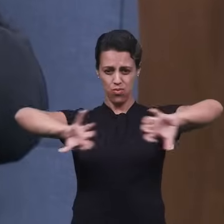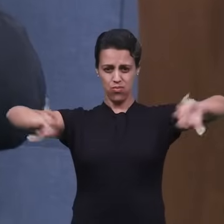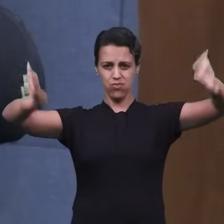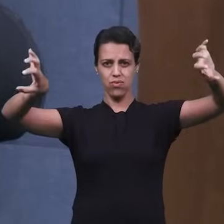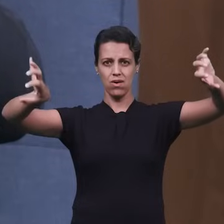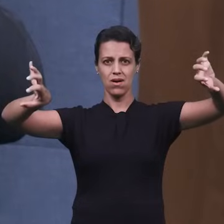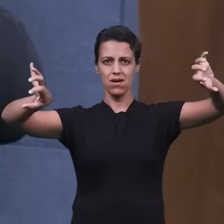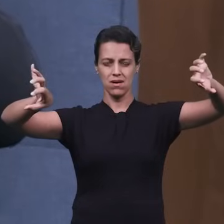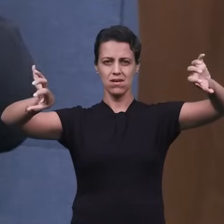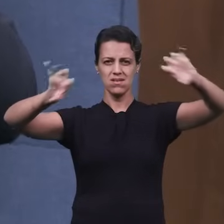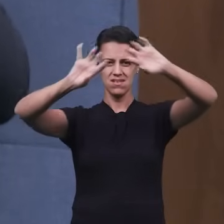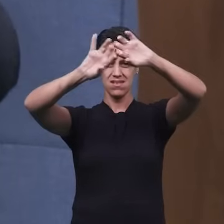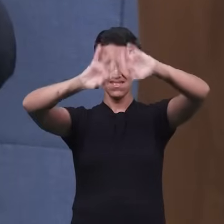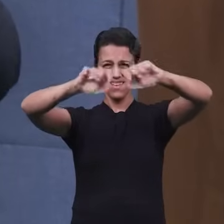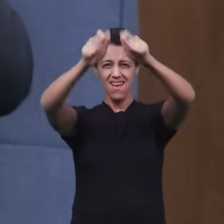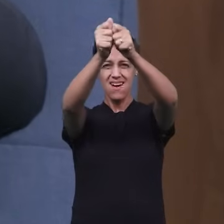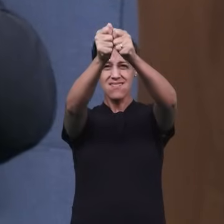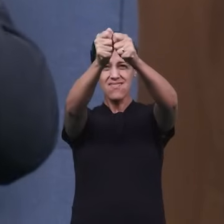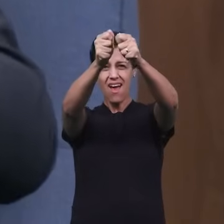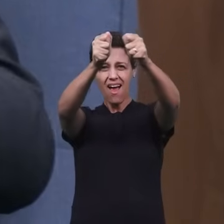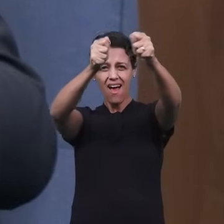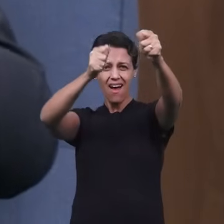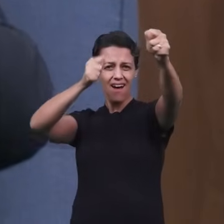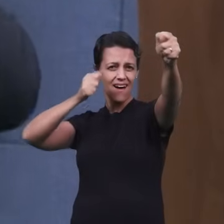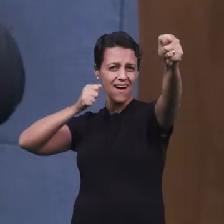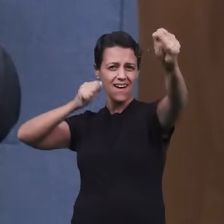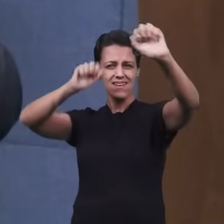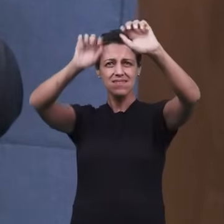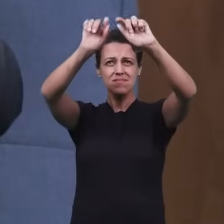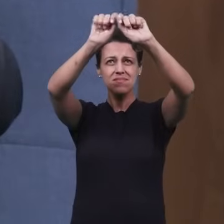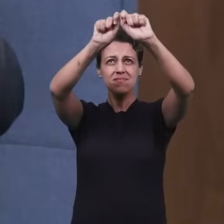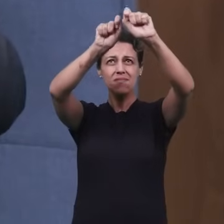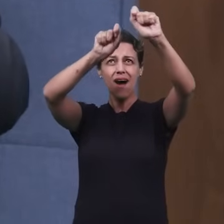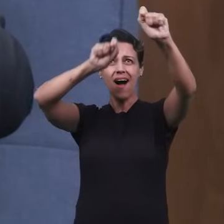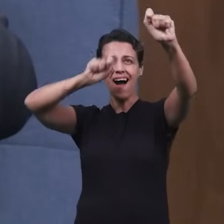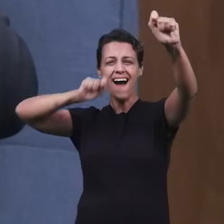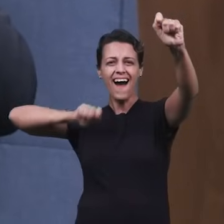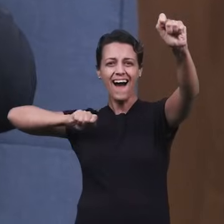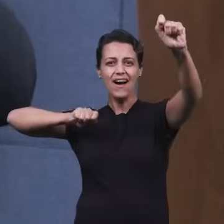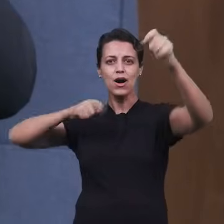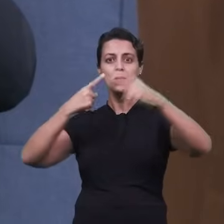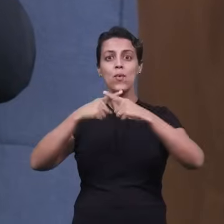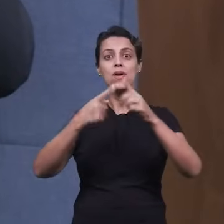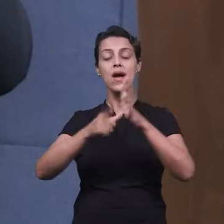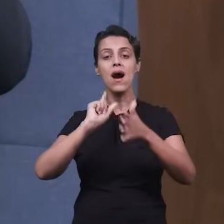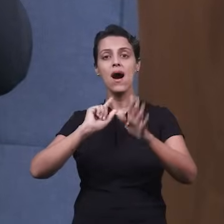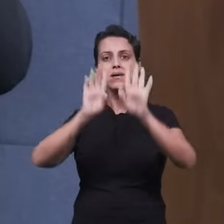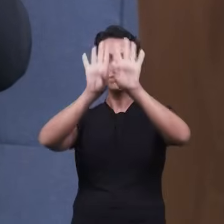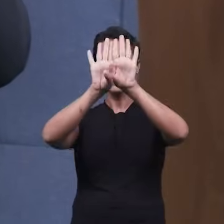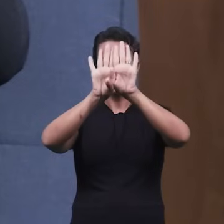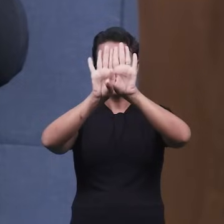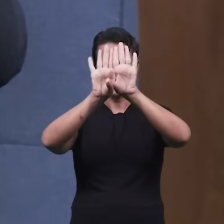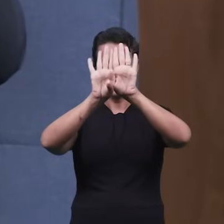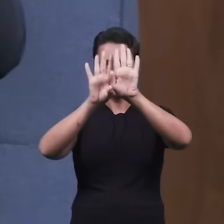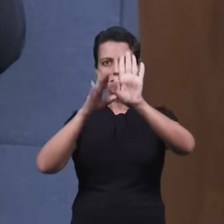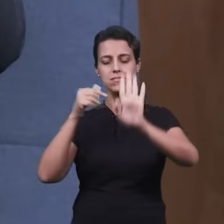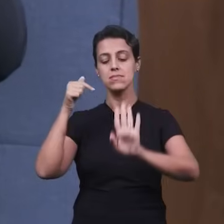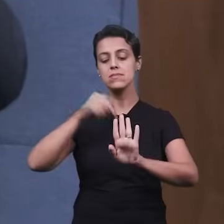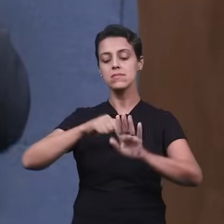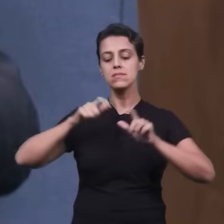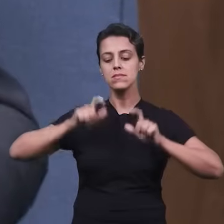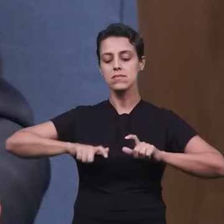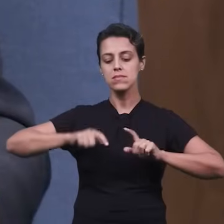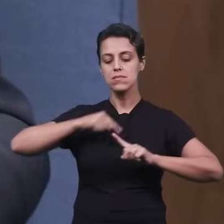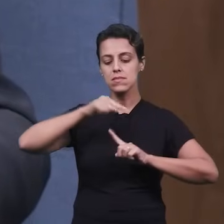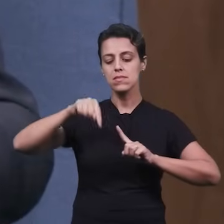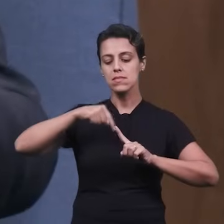aquele elemento divisor entre o lugar santo e o Santo dos Santos, e nesse simbolismo